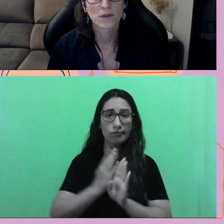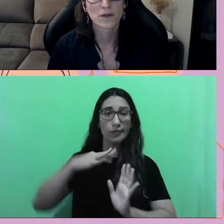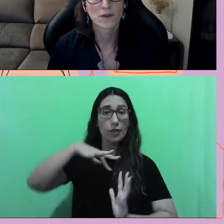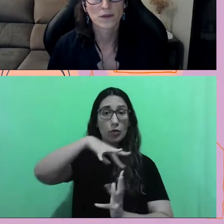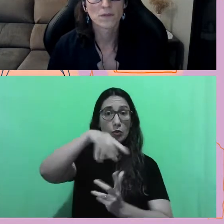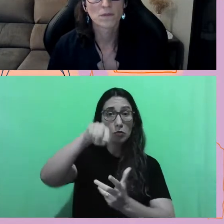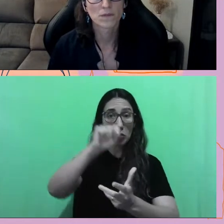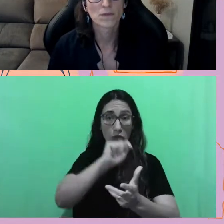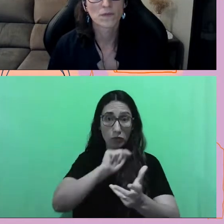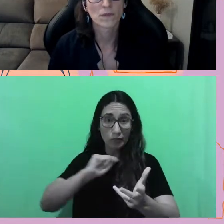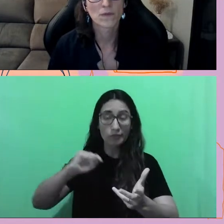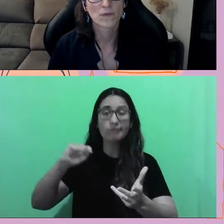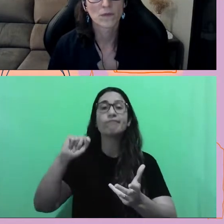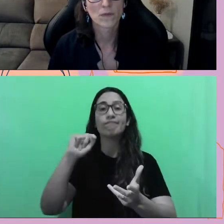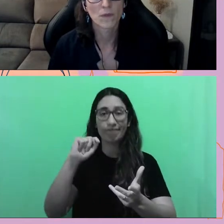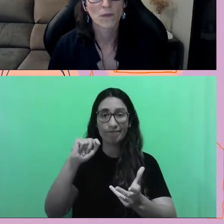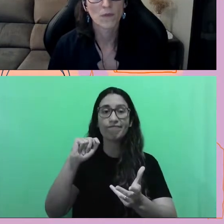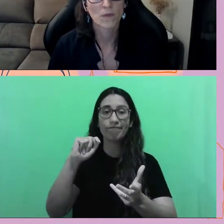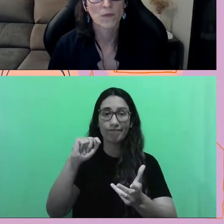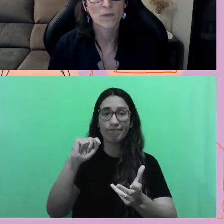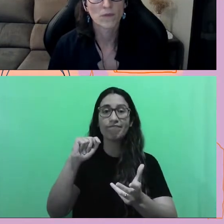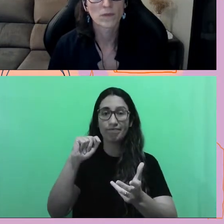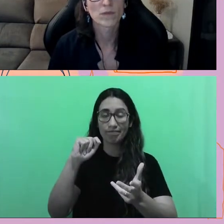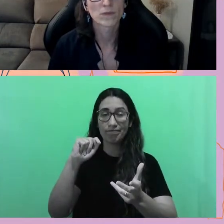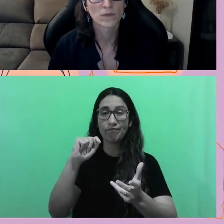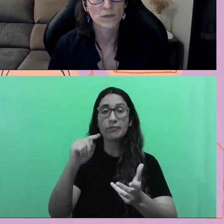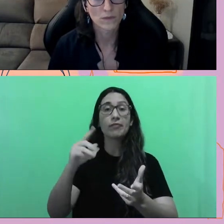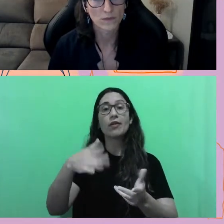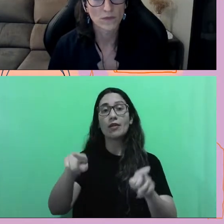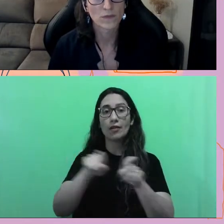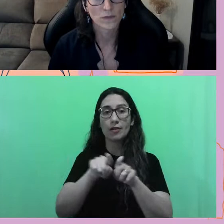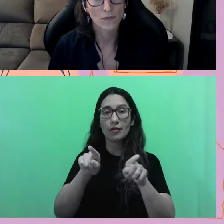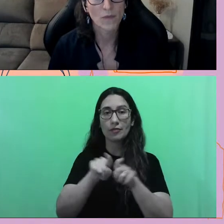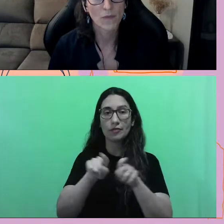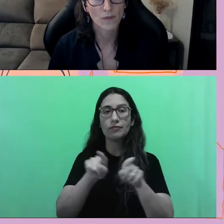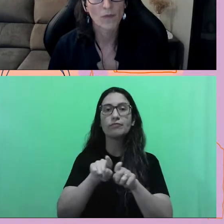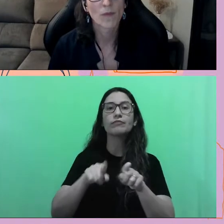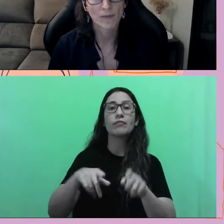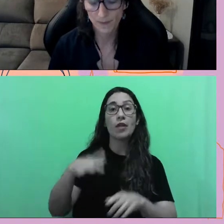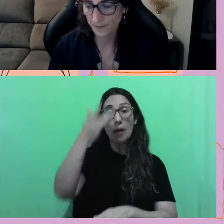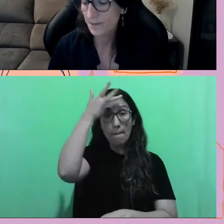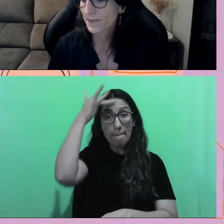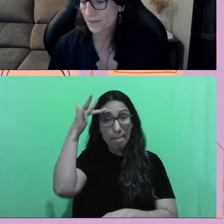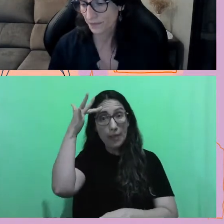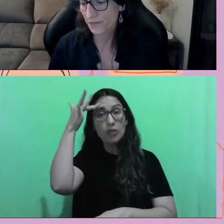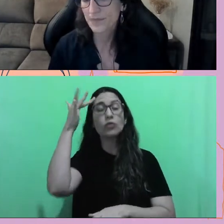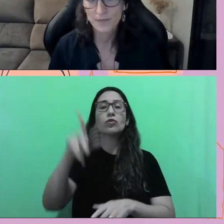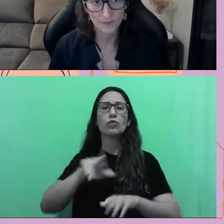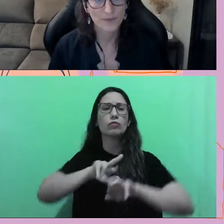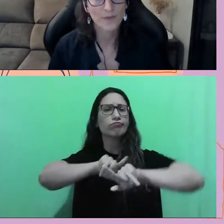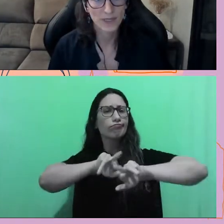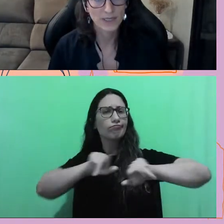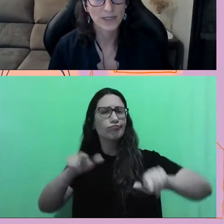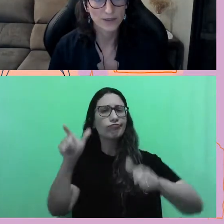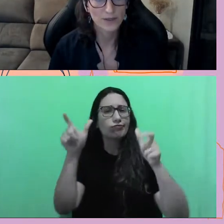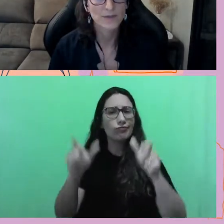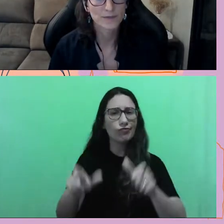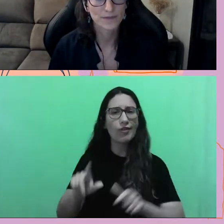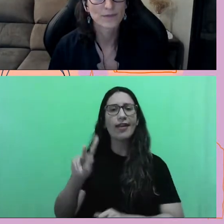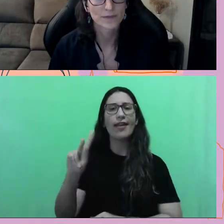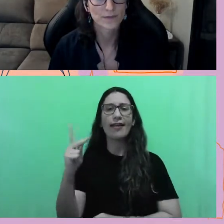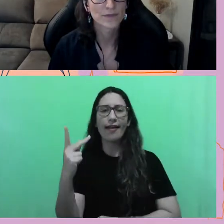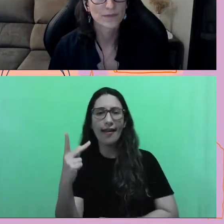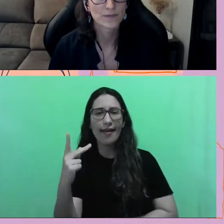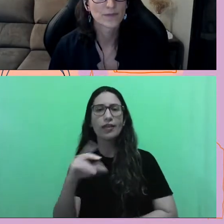ele é configurado para comportar perfeitamente pessoas brancas, cis, hétero,